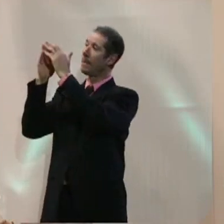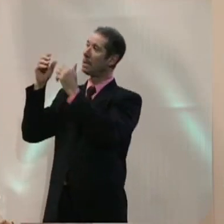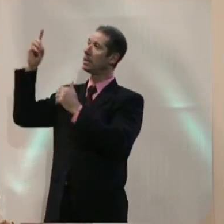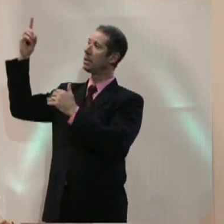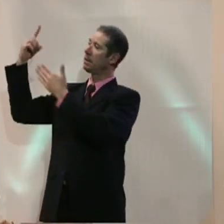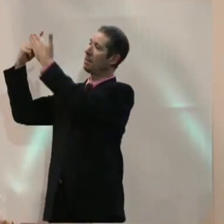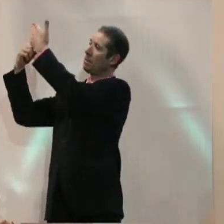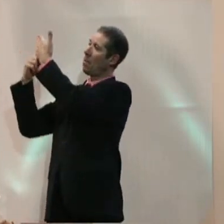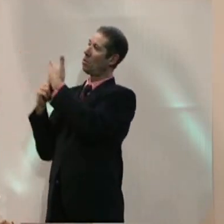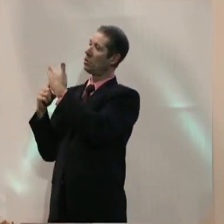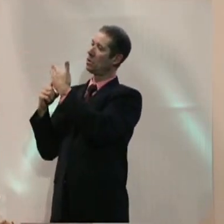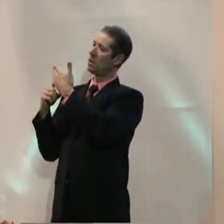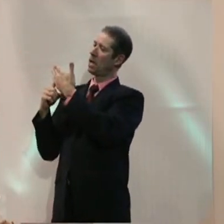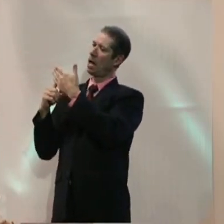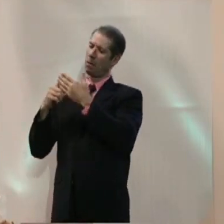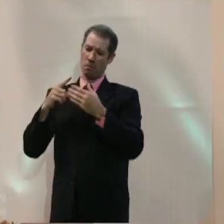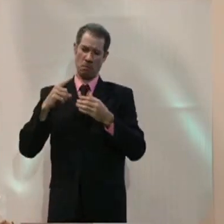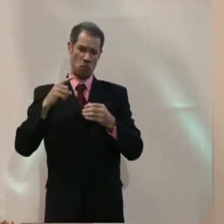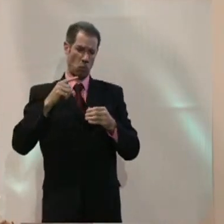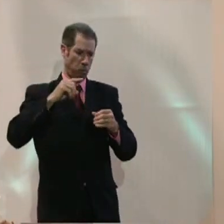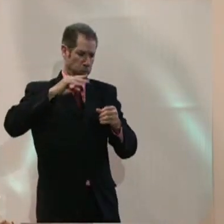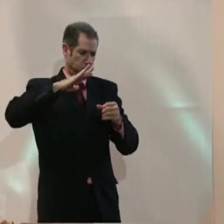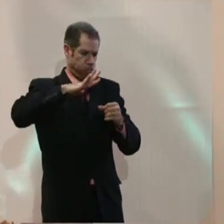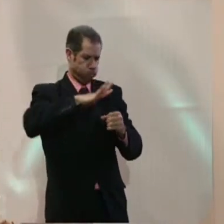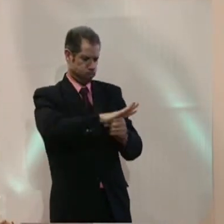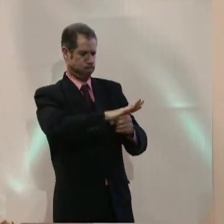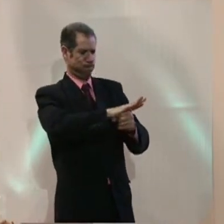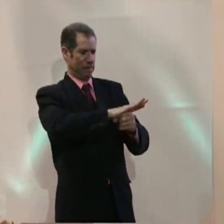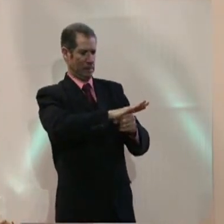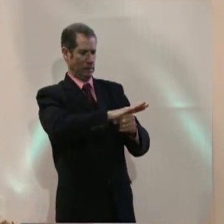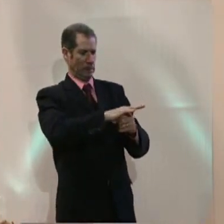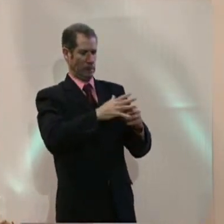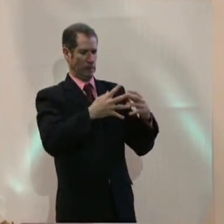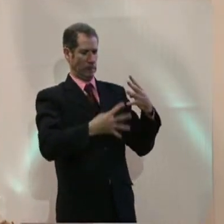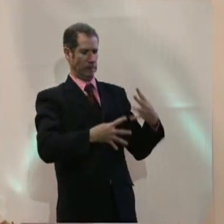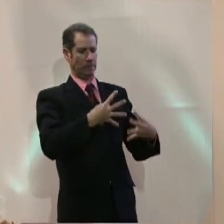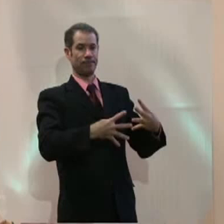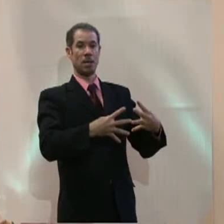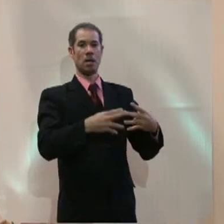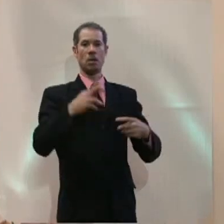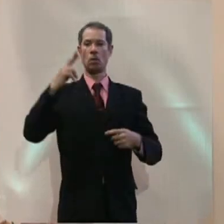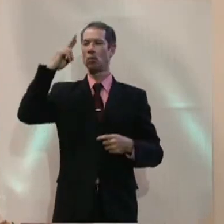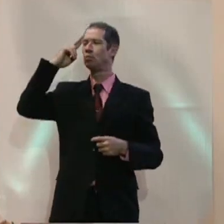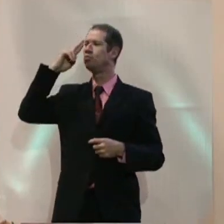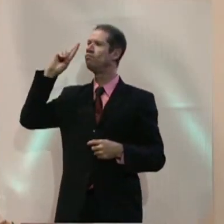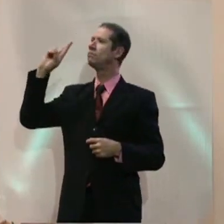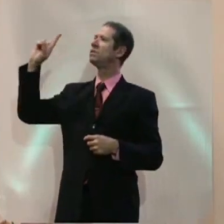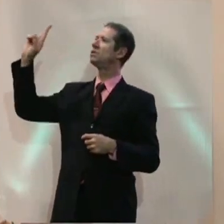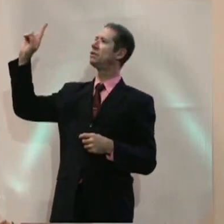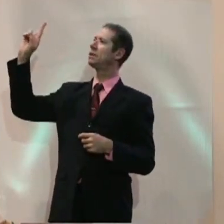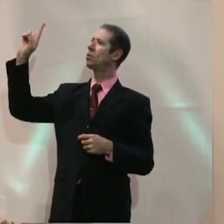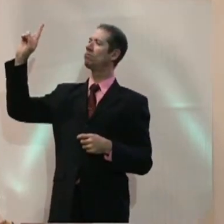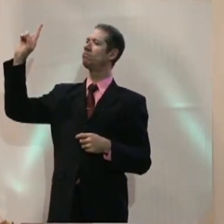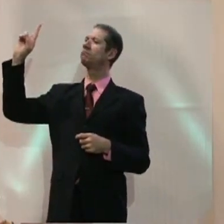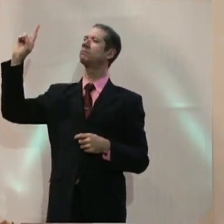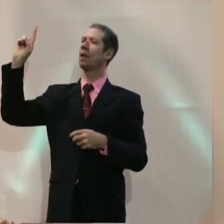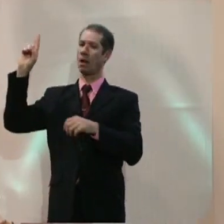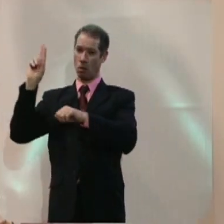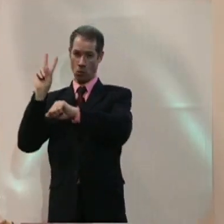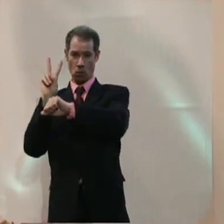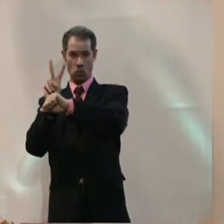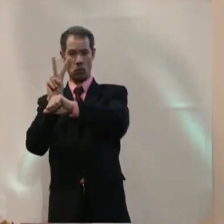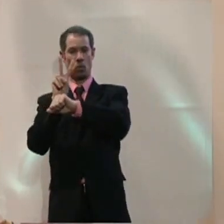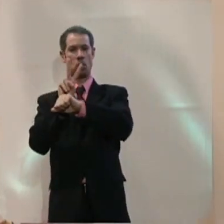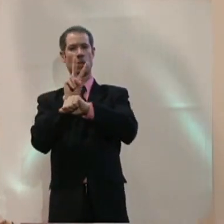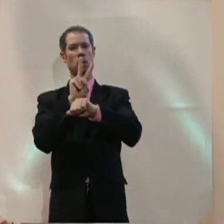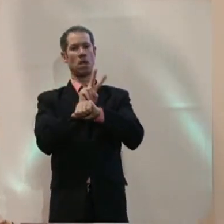mostrar onde estão os entulhos. Olha, o Senhor vai cuidar de